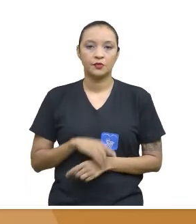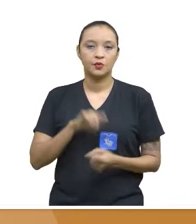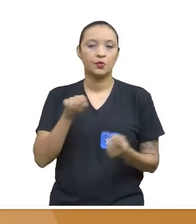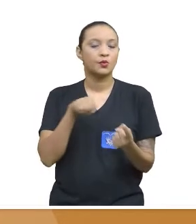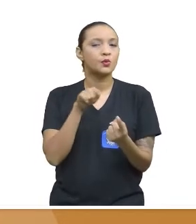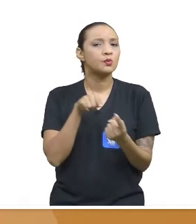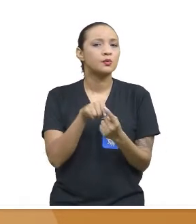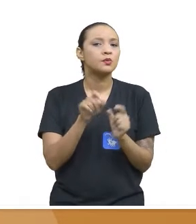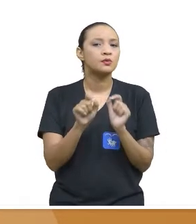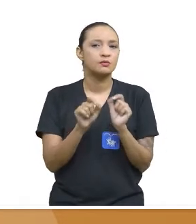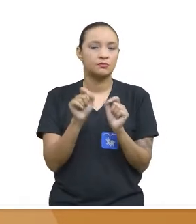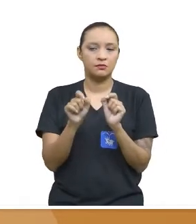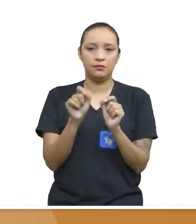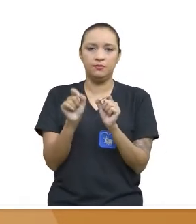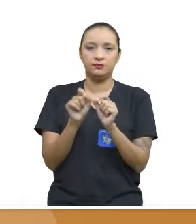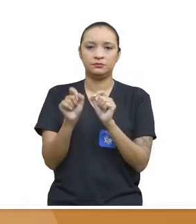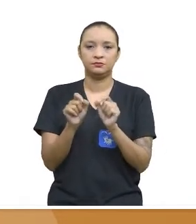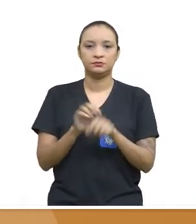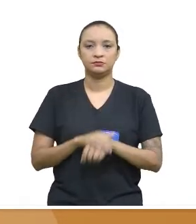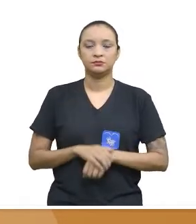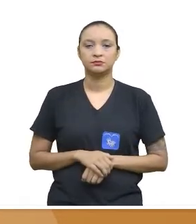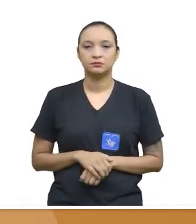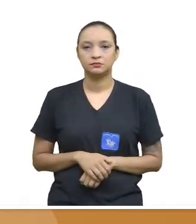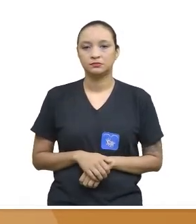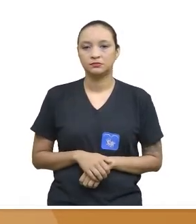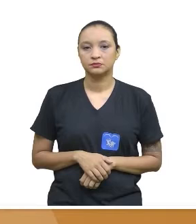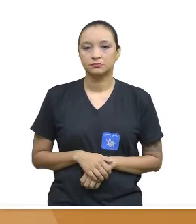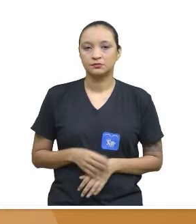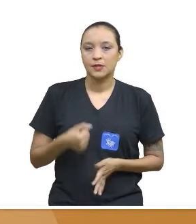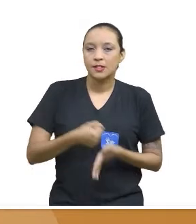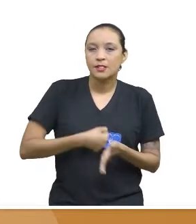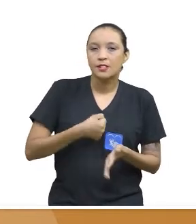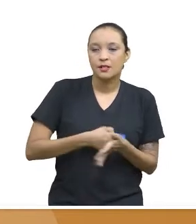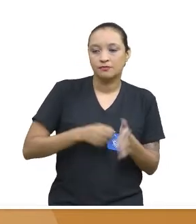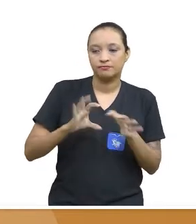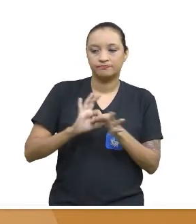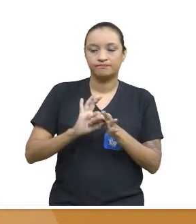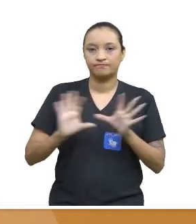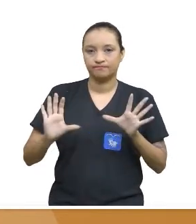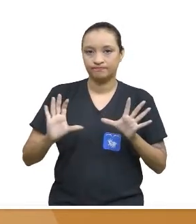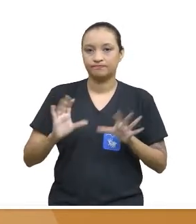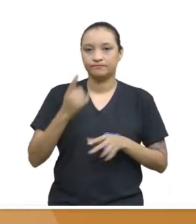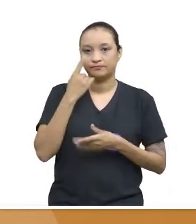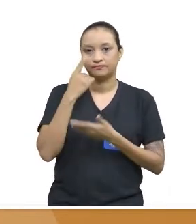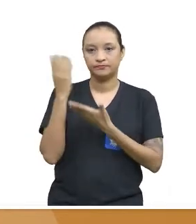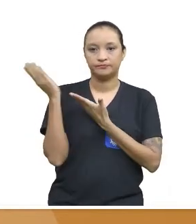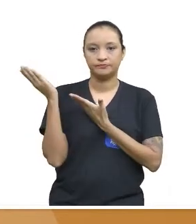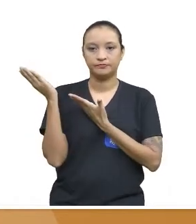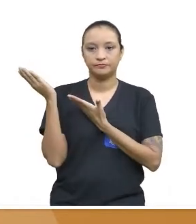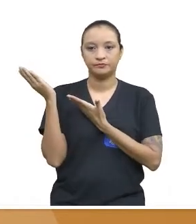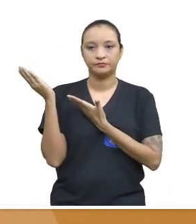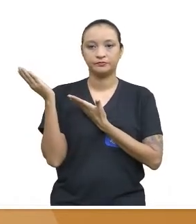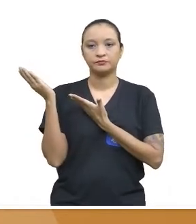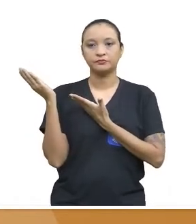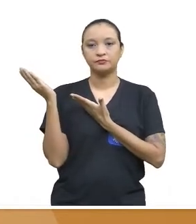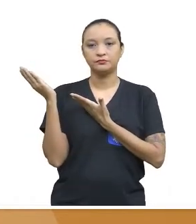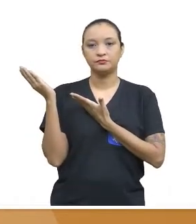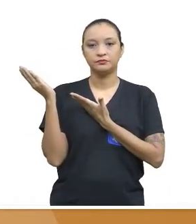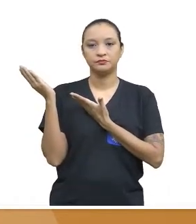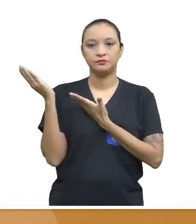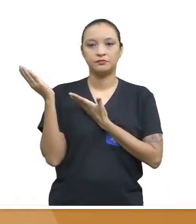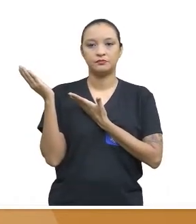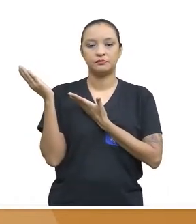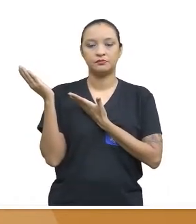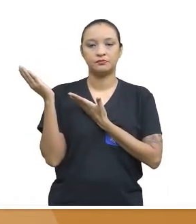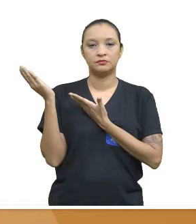de uma tentativa de libertação. Nós temos aí nessa imagem aqui, que os senhores podem ver,